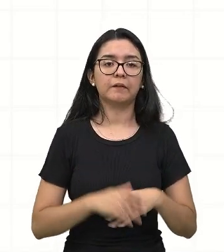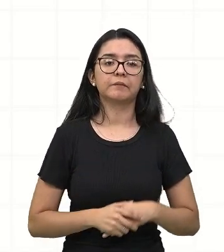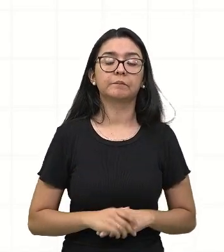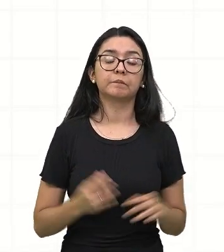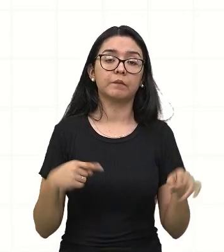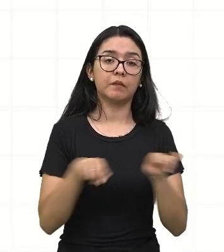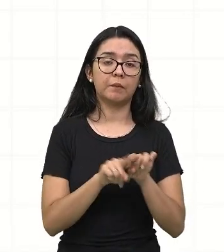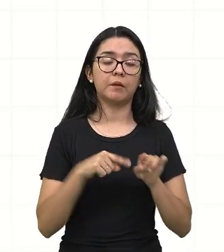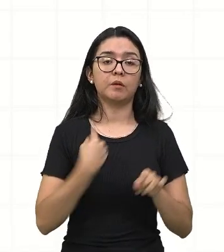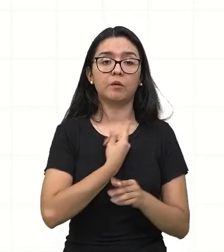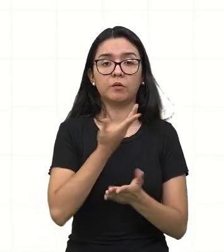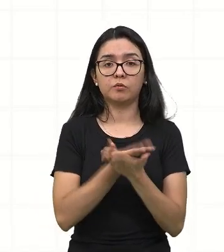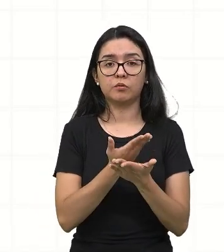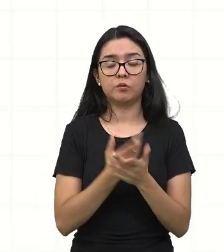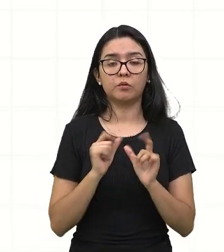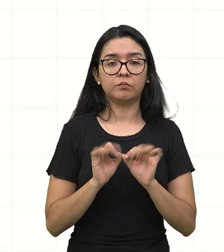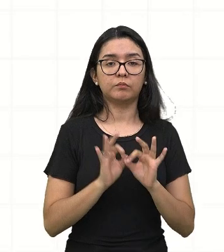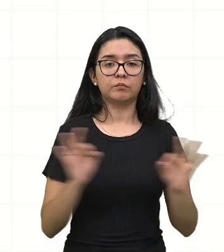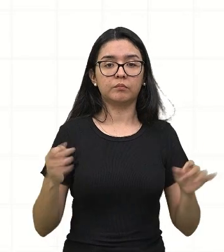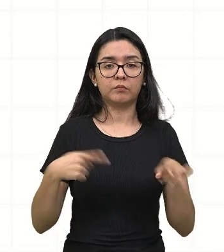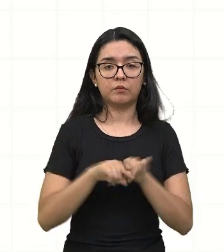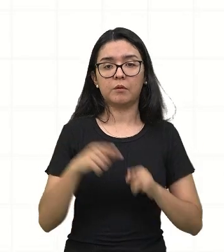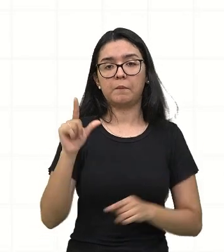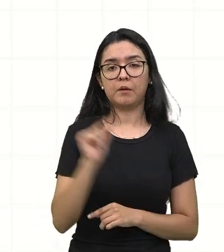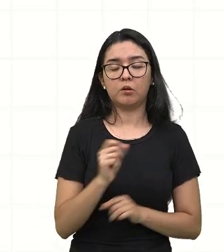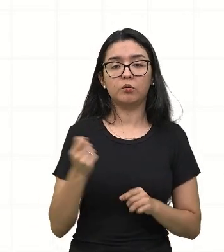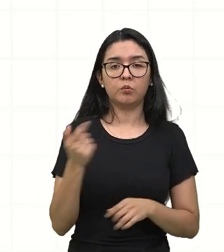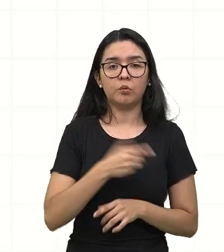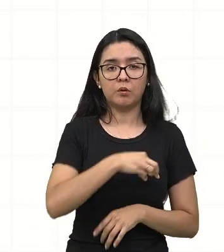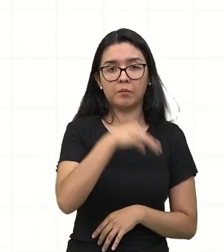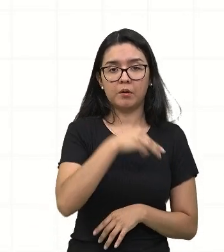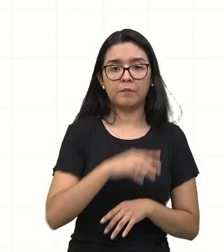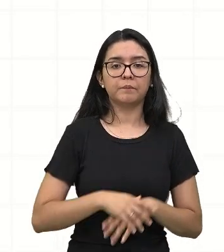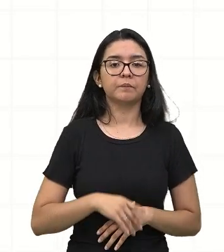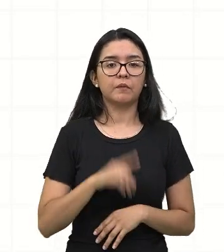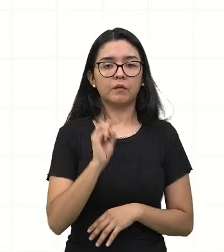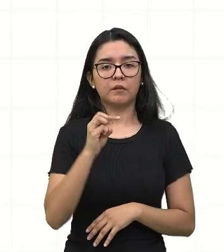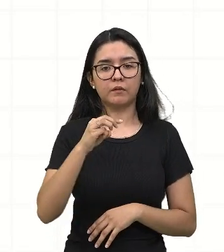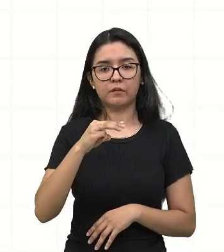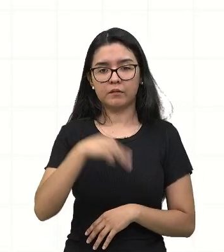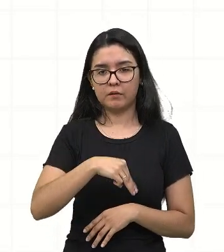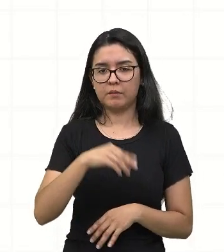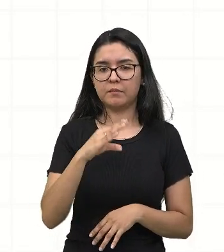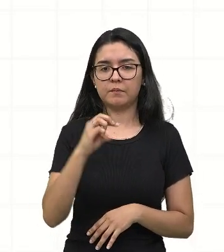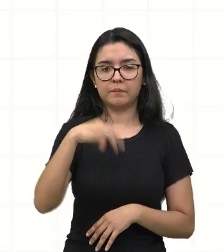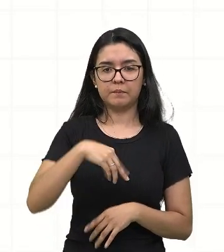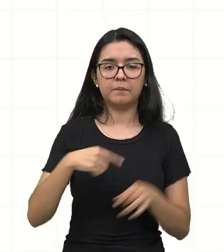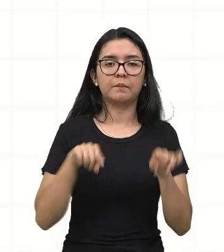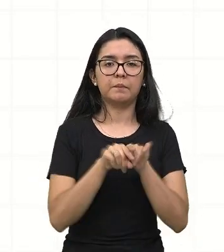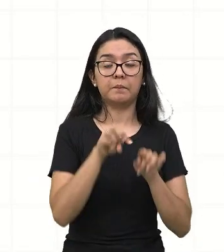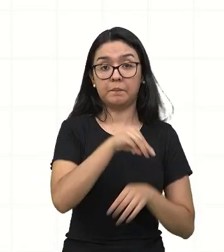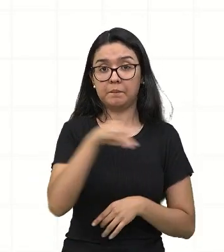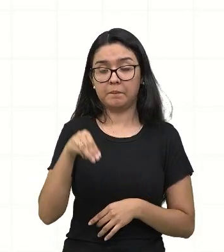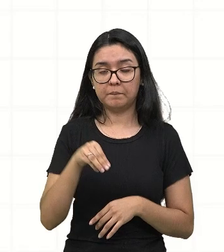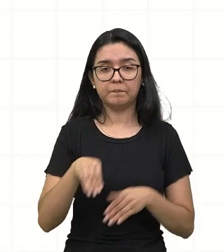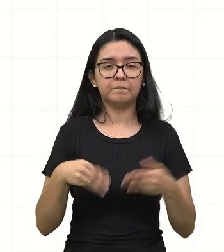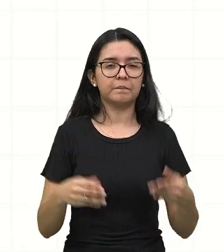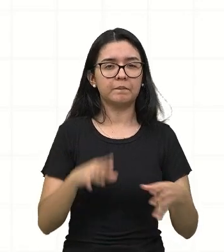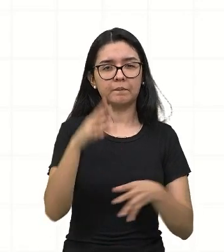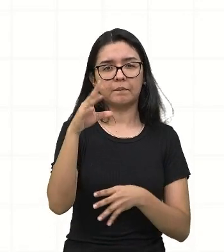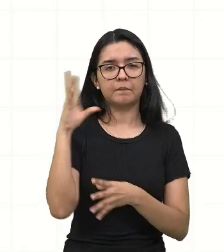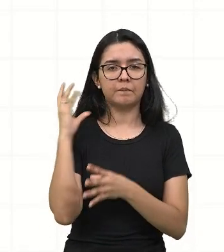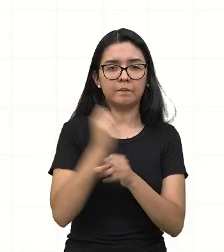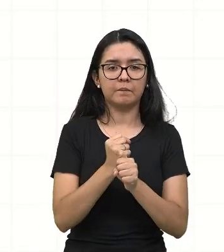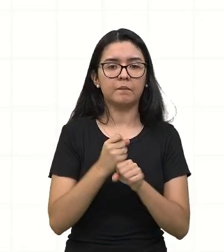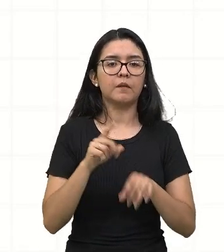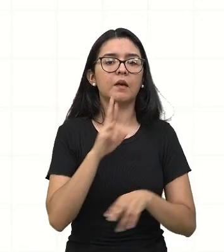aí também das unidades de medida que são menores do que o metro, que é o decímetro, centímetro e o milímetro. E aí vale frisar que é